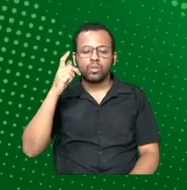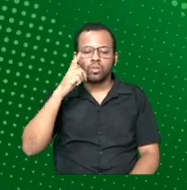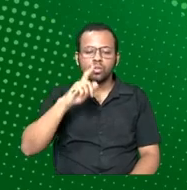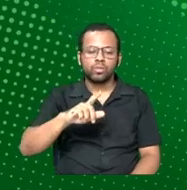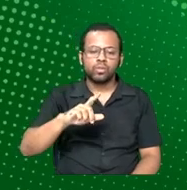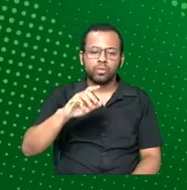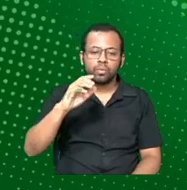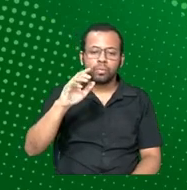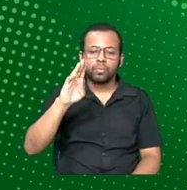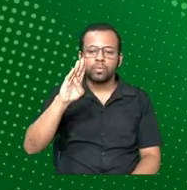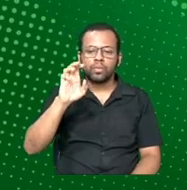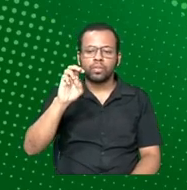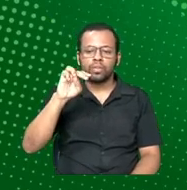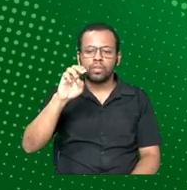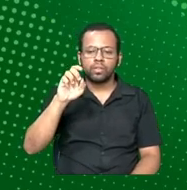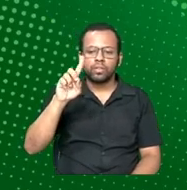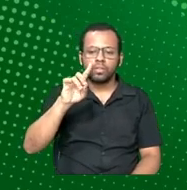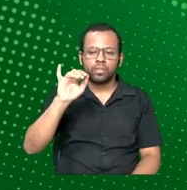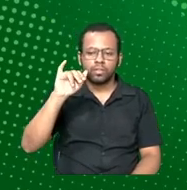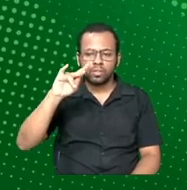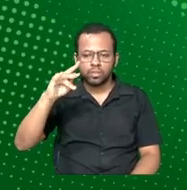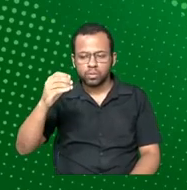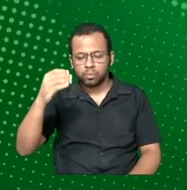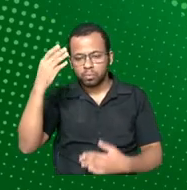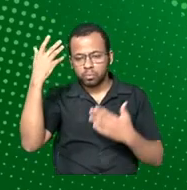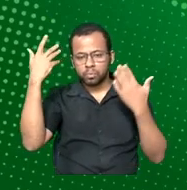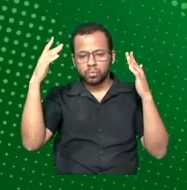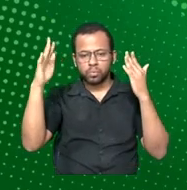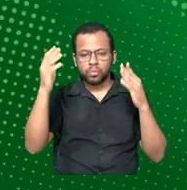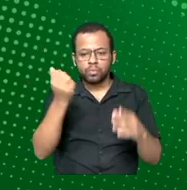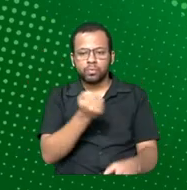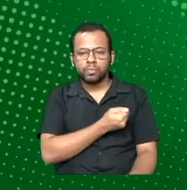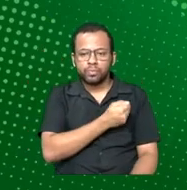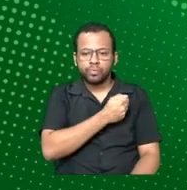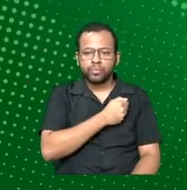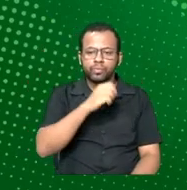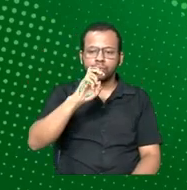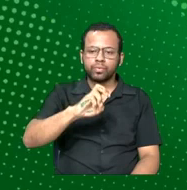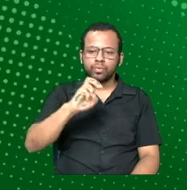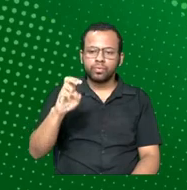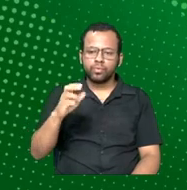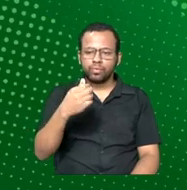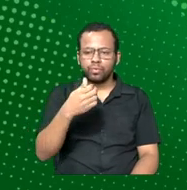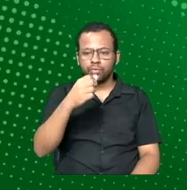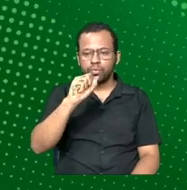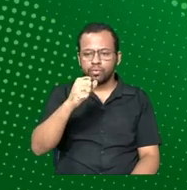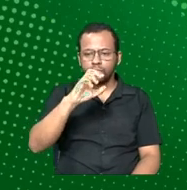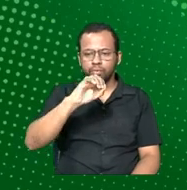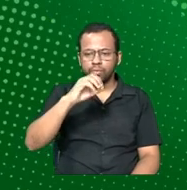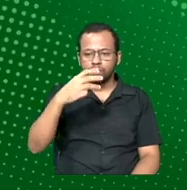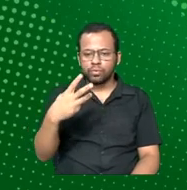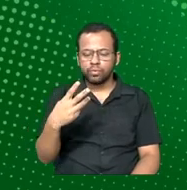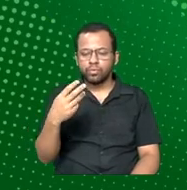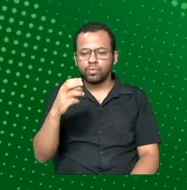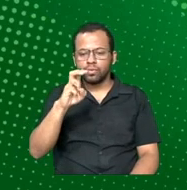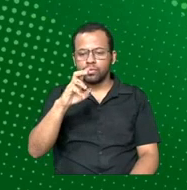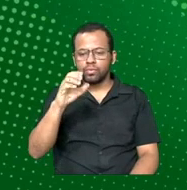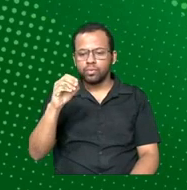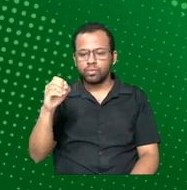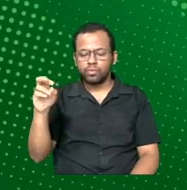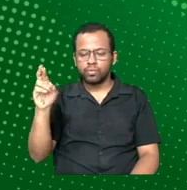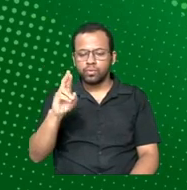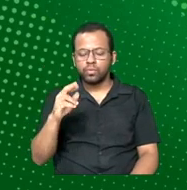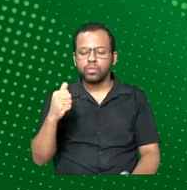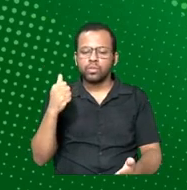belezinho regional Parabéns também para 5803 eles Angela é